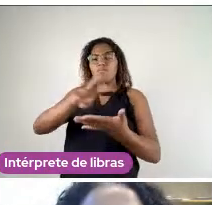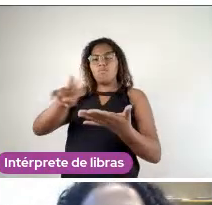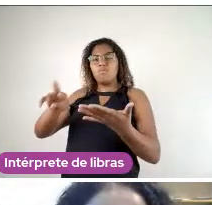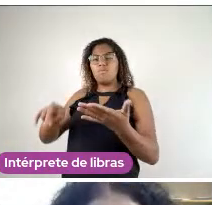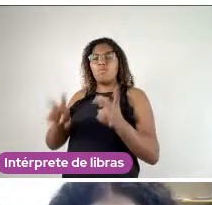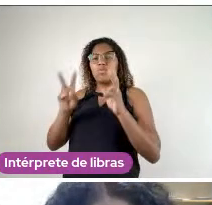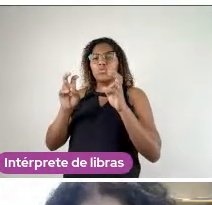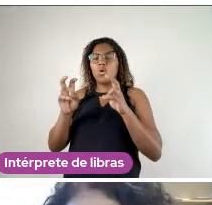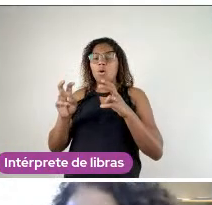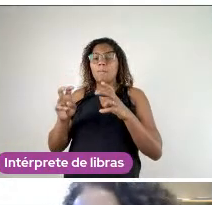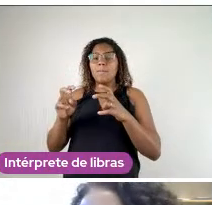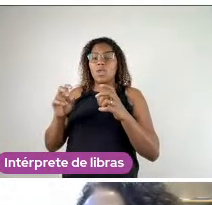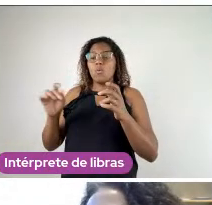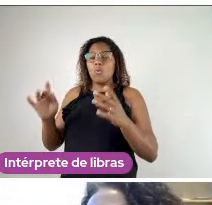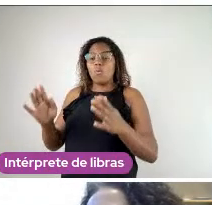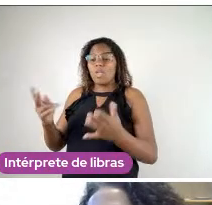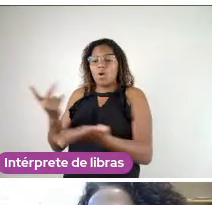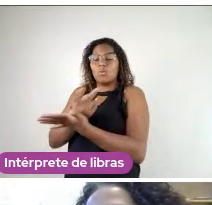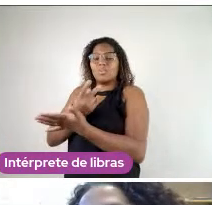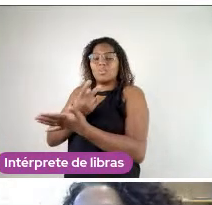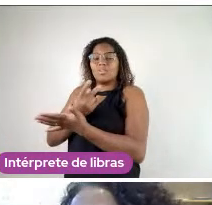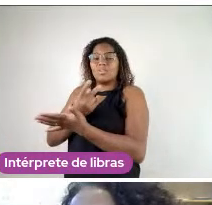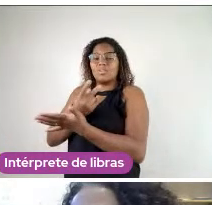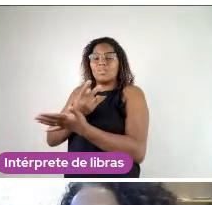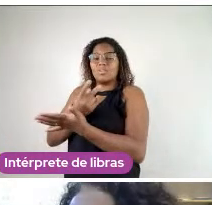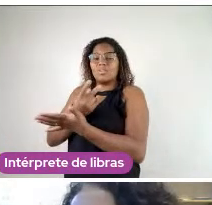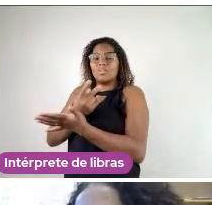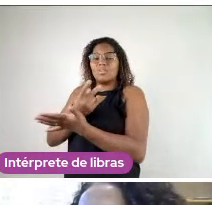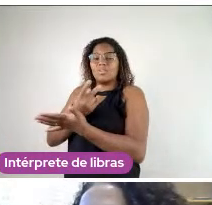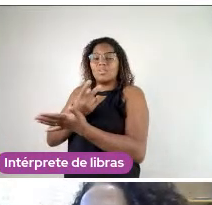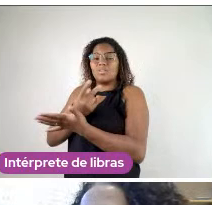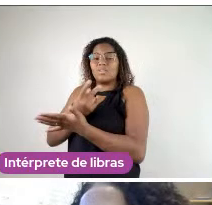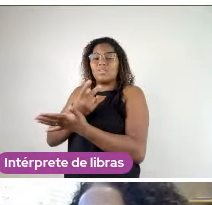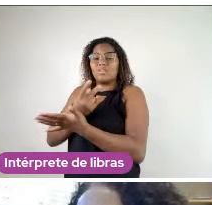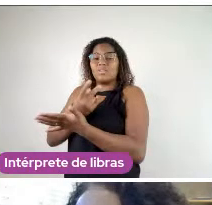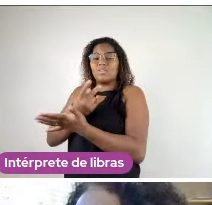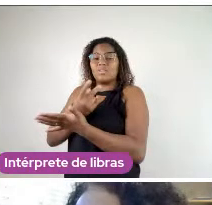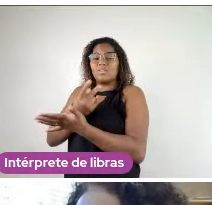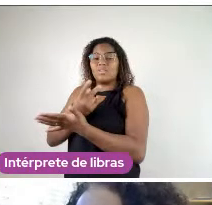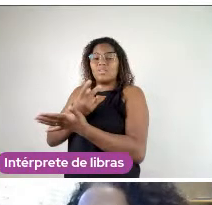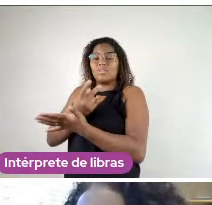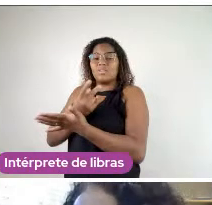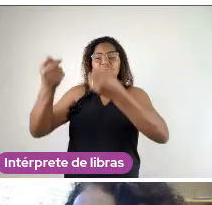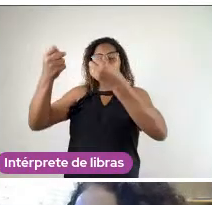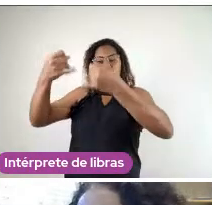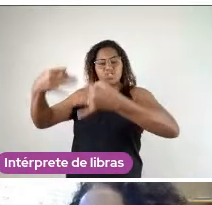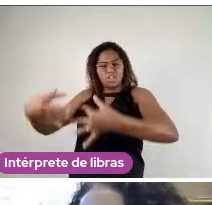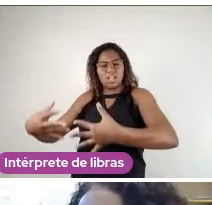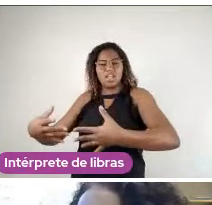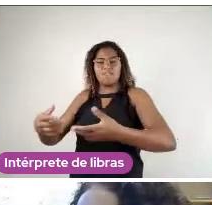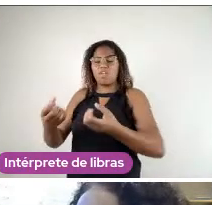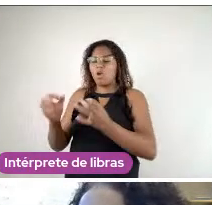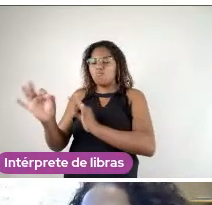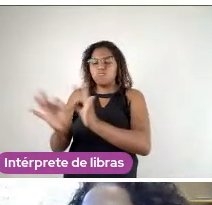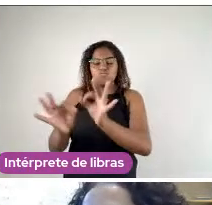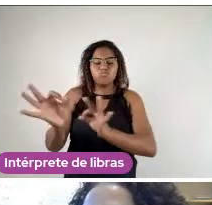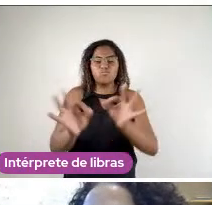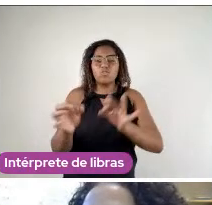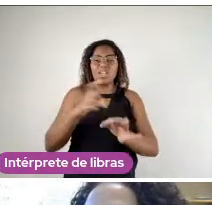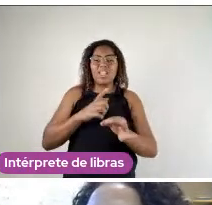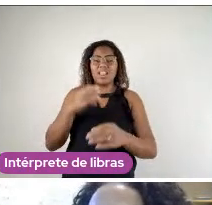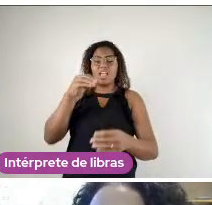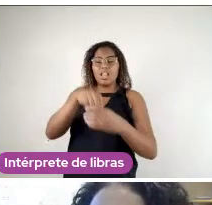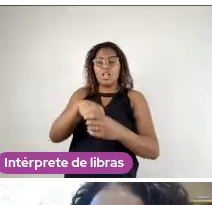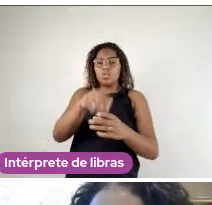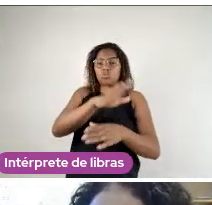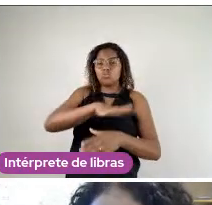dos impactos econômicos dessas florações, né? Então, por exemplo, a gente começou a descrever várias florações que tem nos fiordes do sul do Chile,